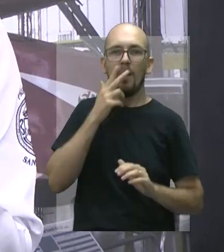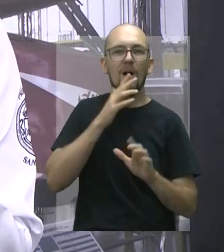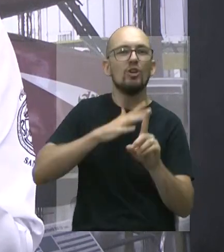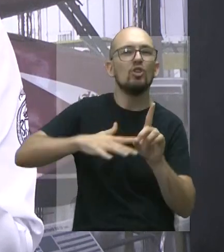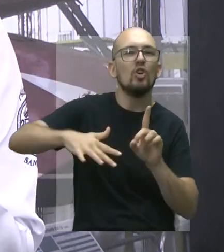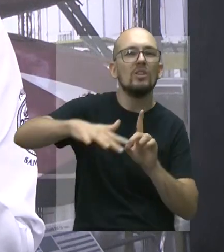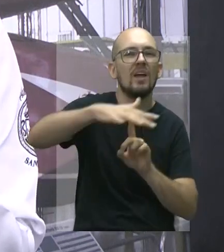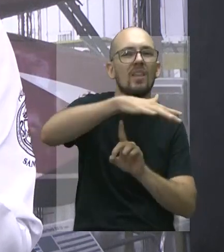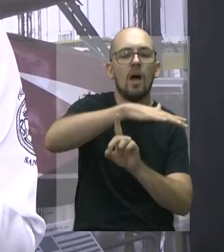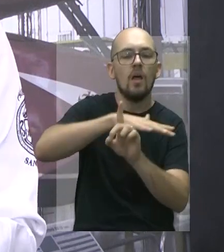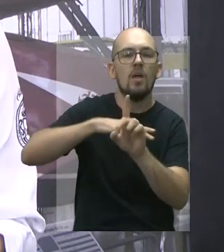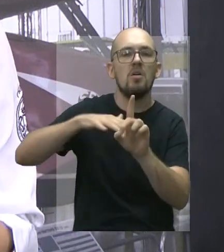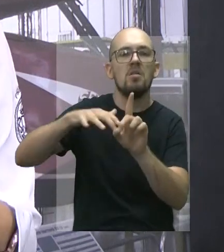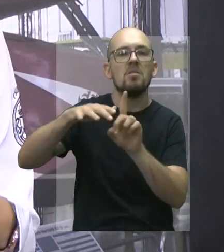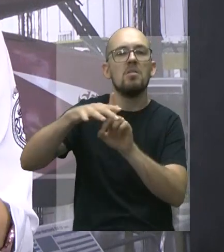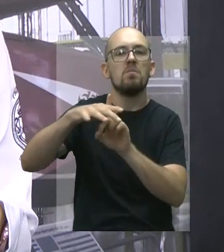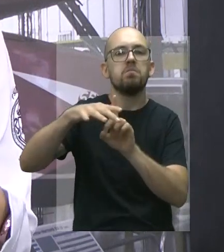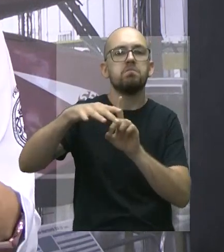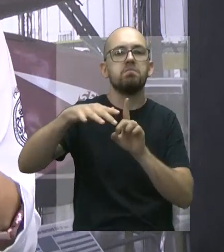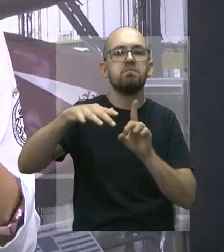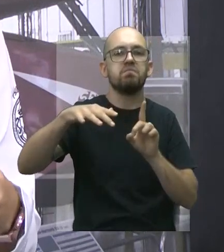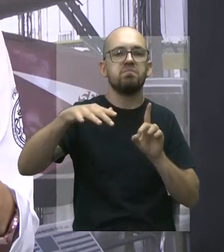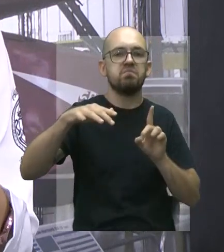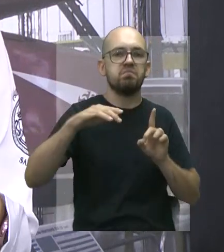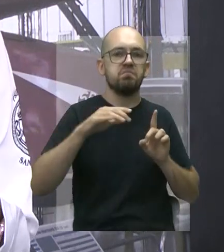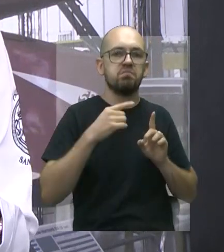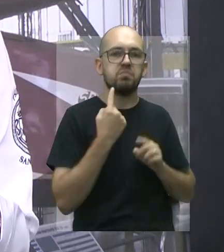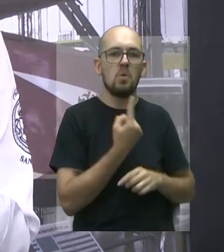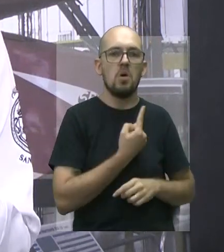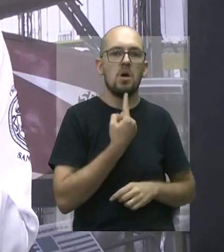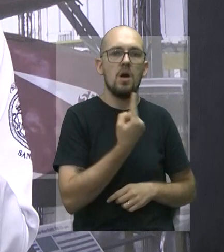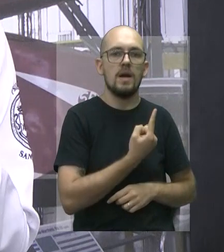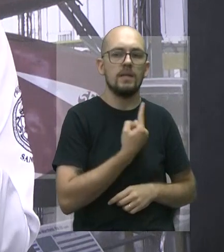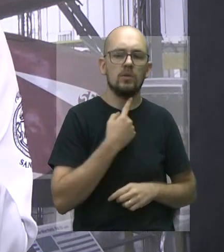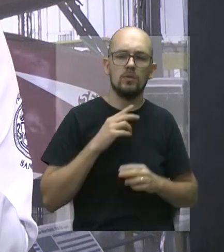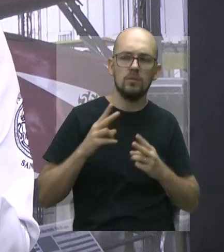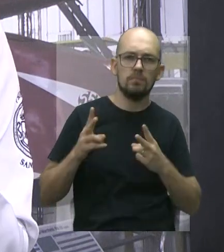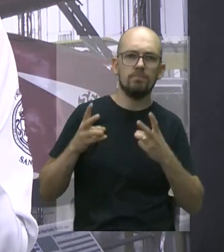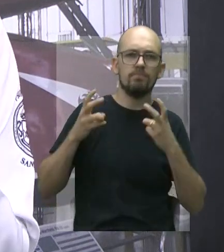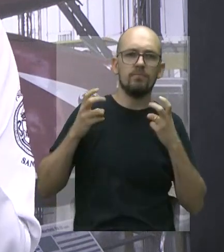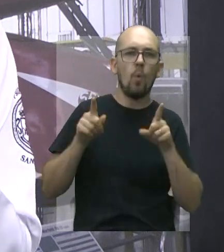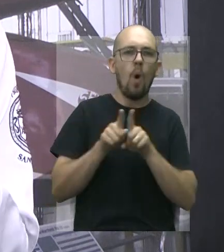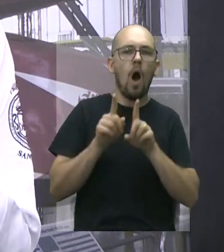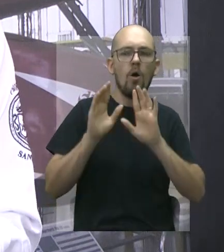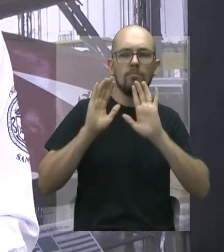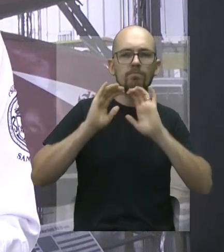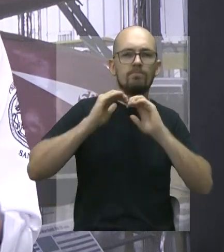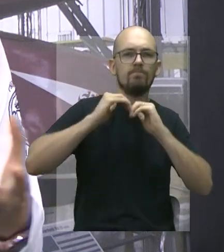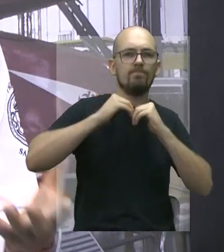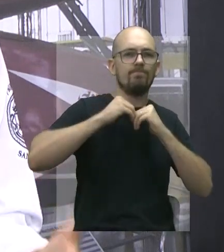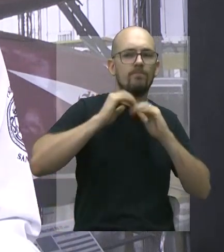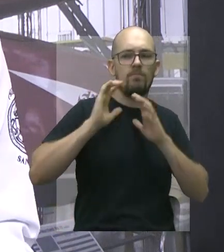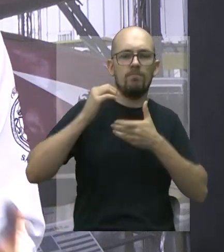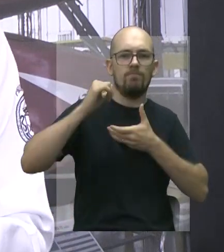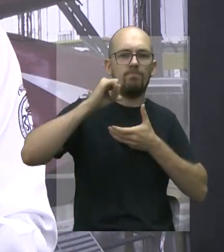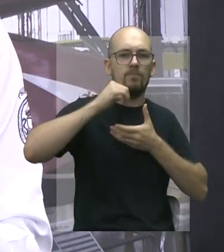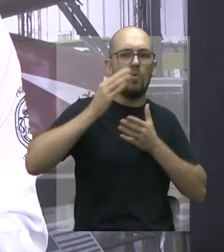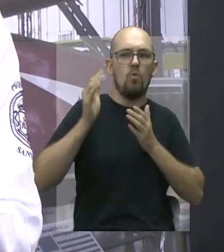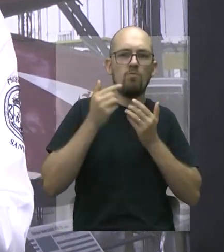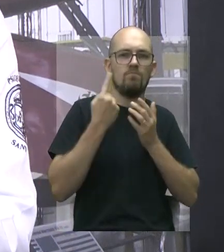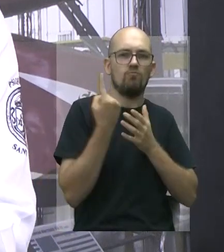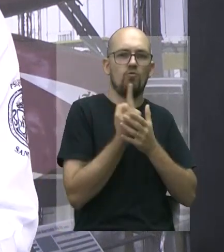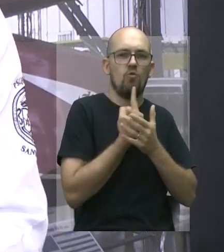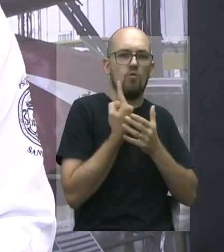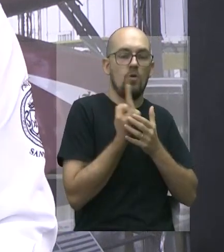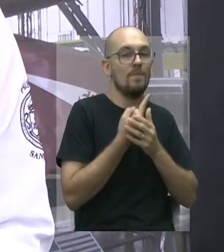social, muitas vezes, dá indícios aí, de uma introspecção que não é natural do adolescente, da